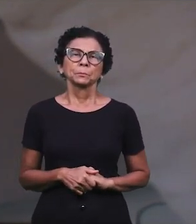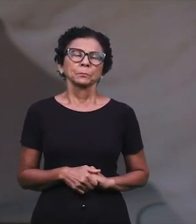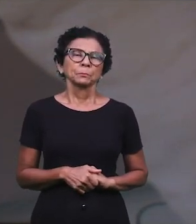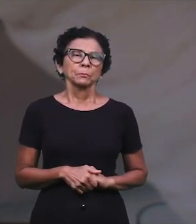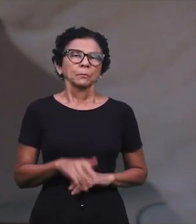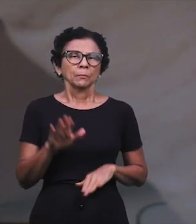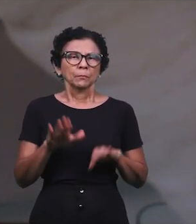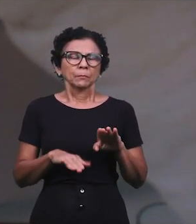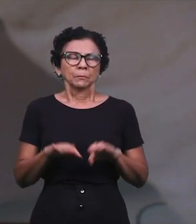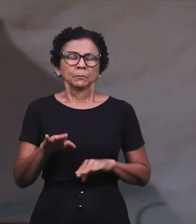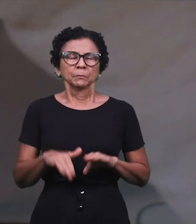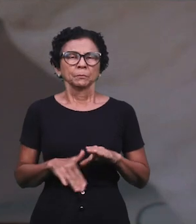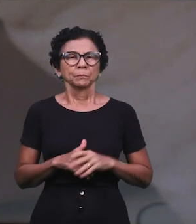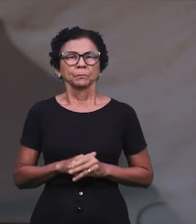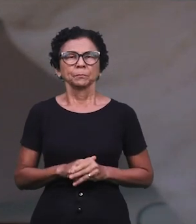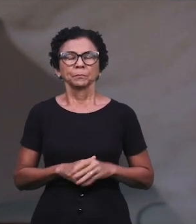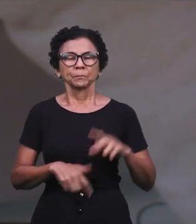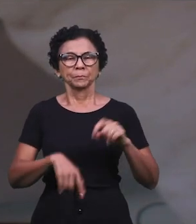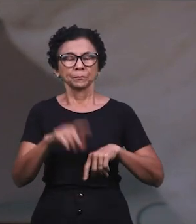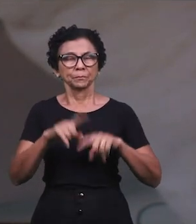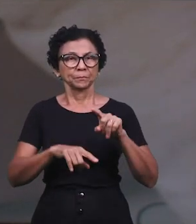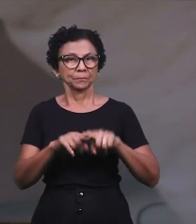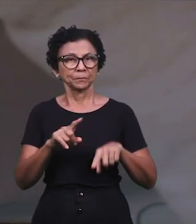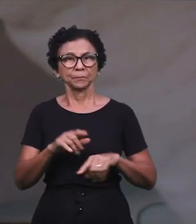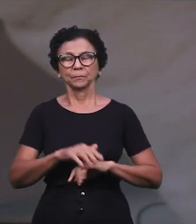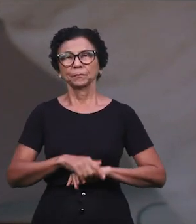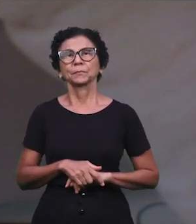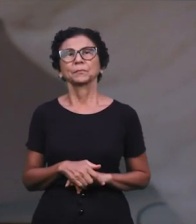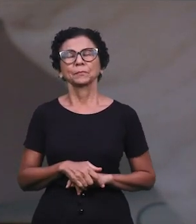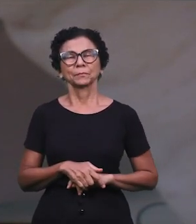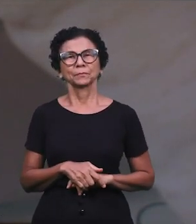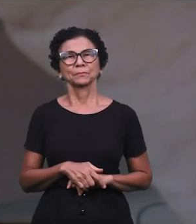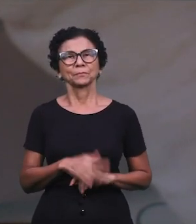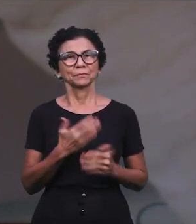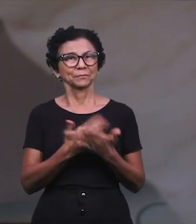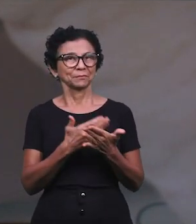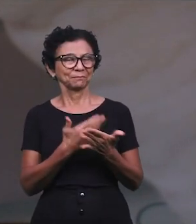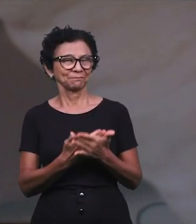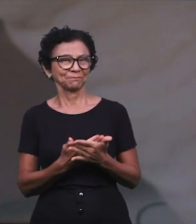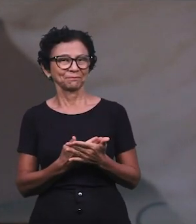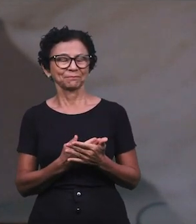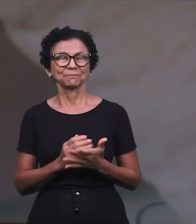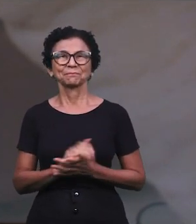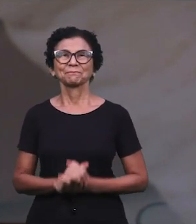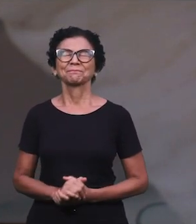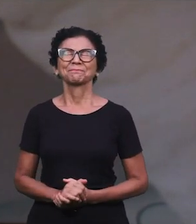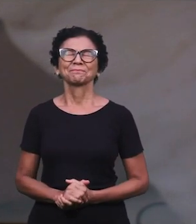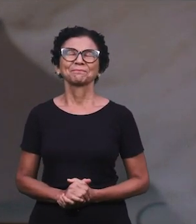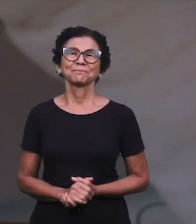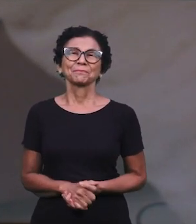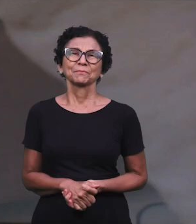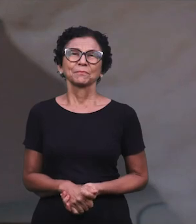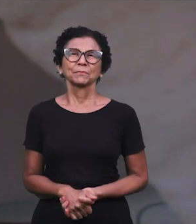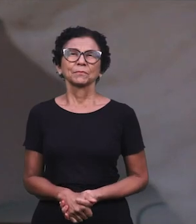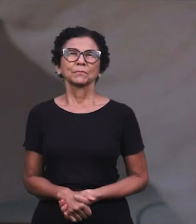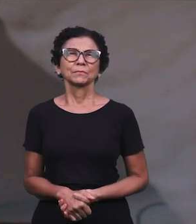é de acordo com as características do material que você tem, mas isso é fundamental, ok? Vamos lá.